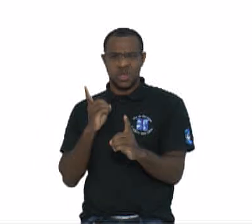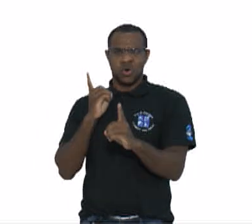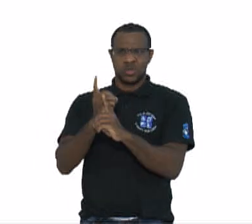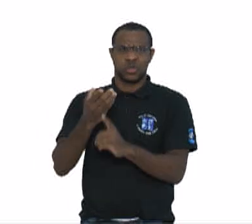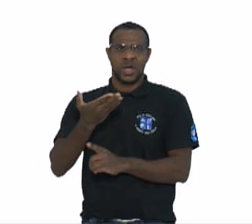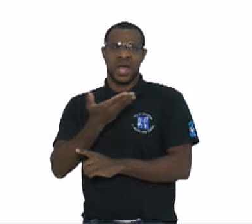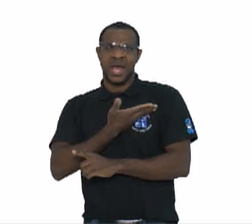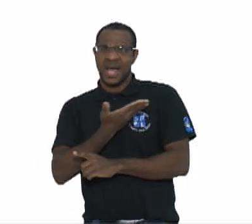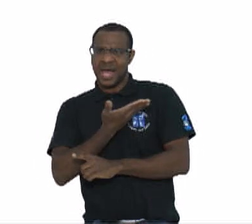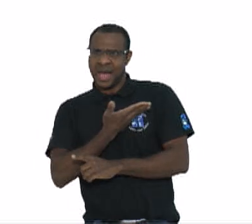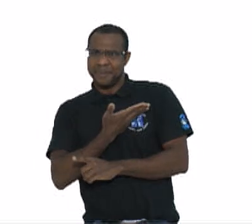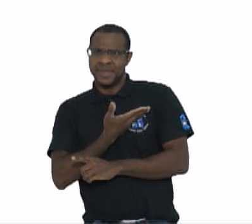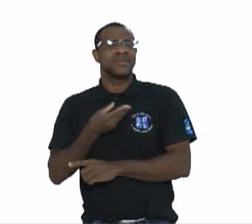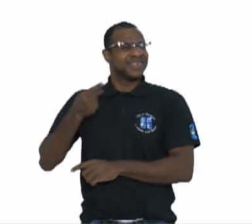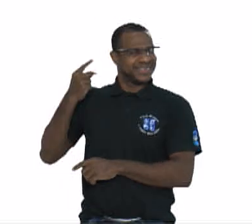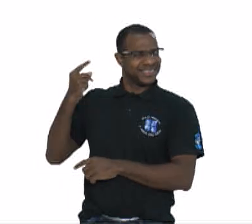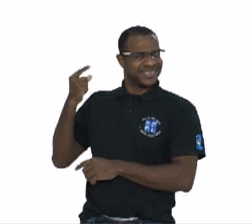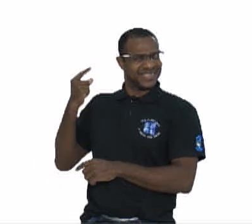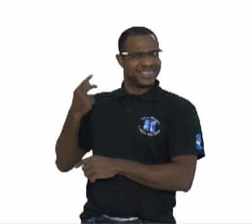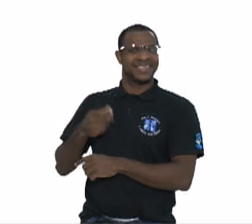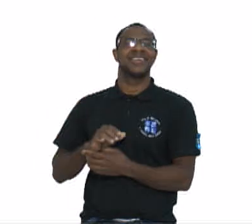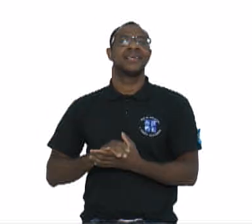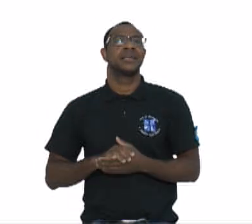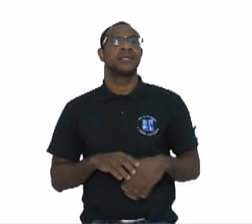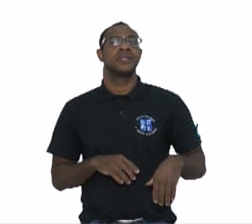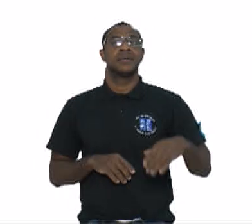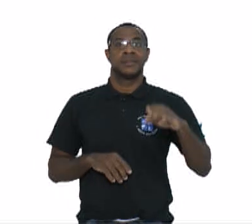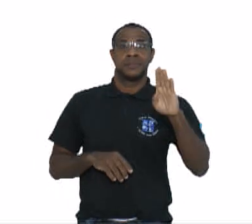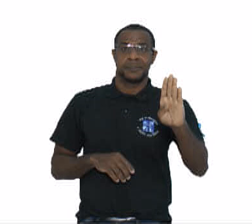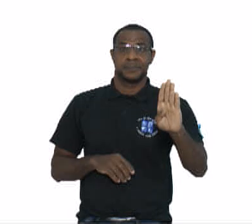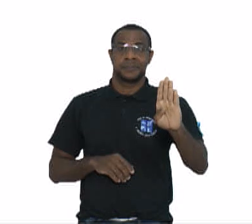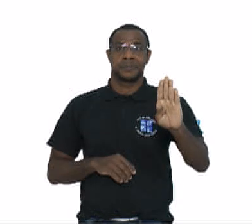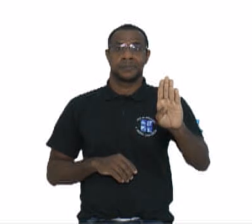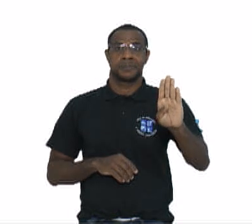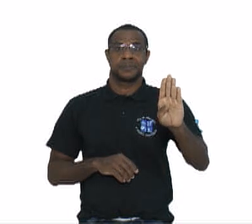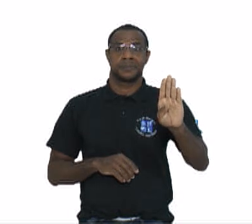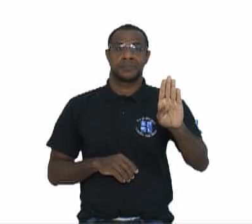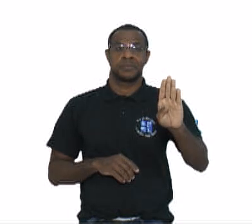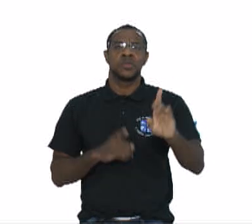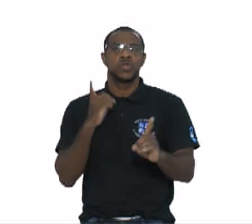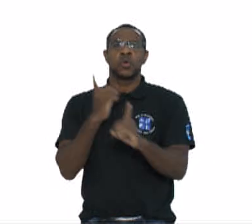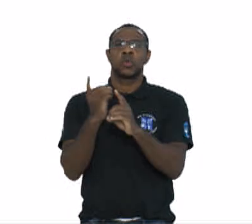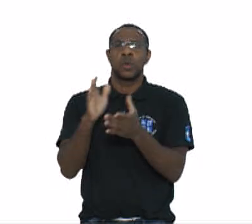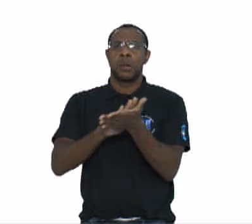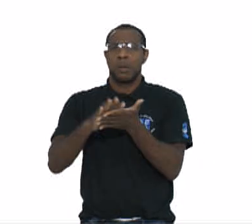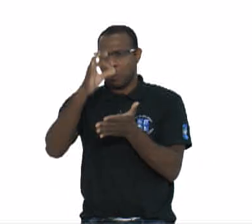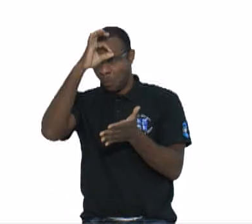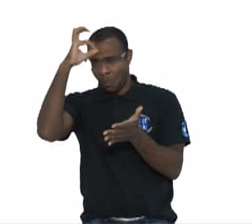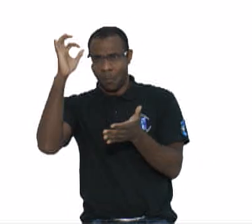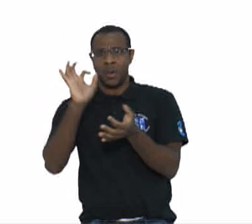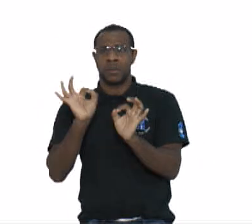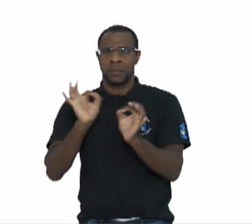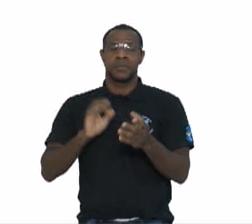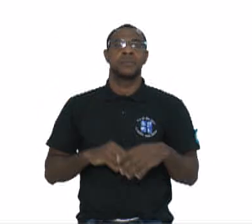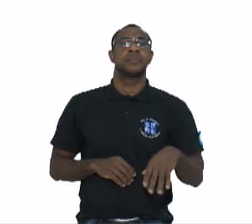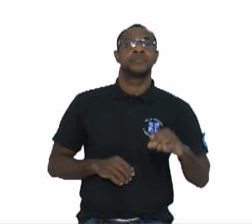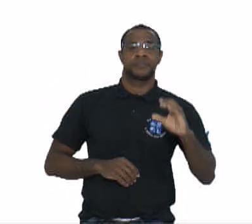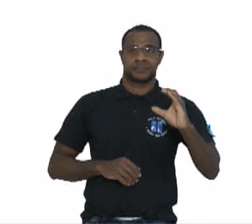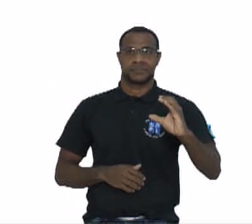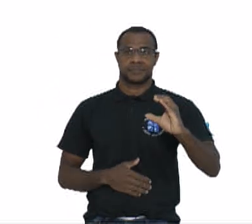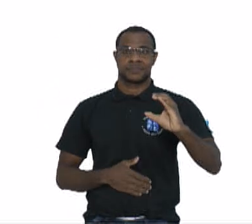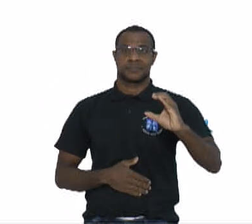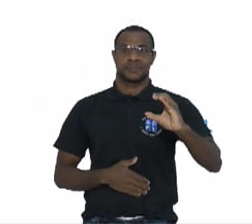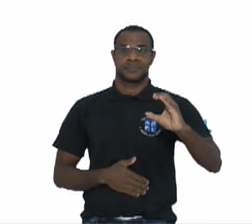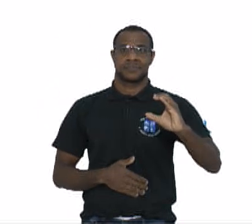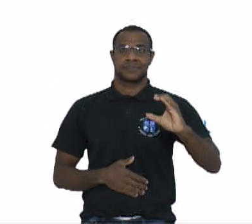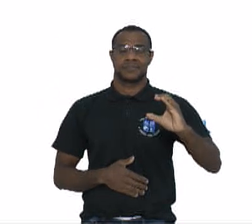amigos, alguns velhos amigos. She did not meet anyone. Não encontrou ninguém, ou she met some